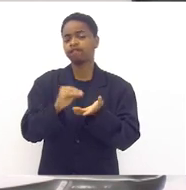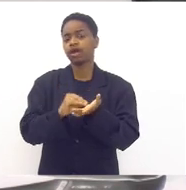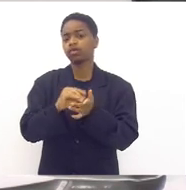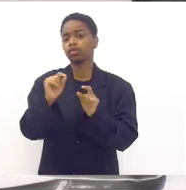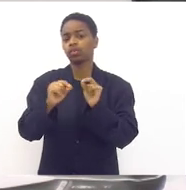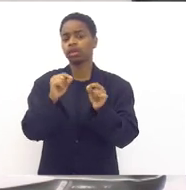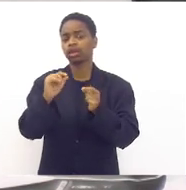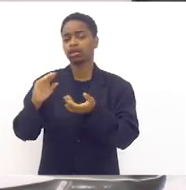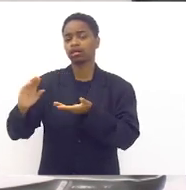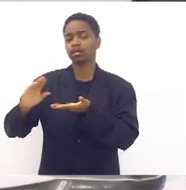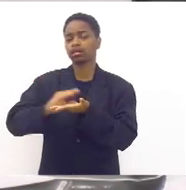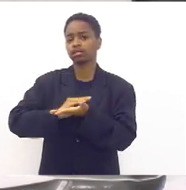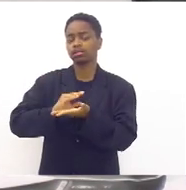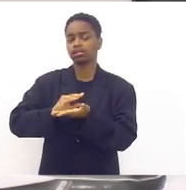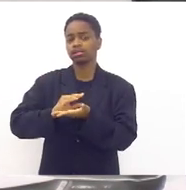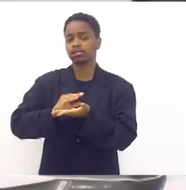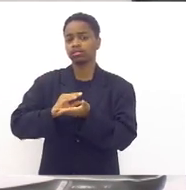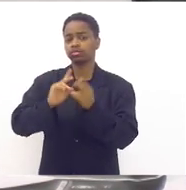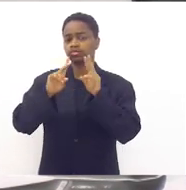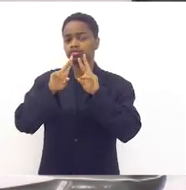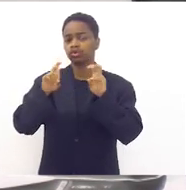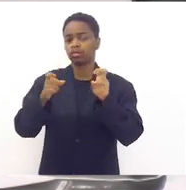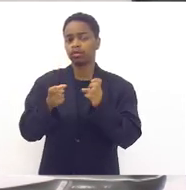entrar da outorga